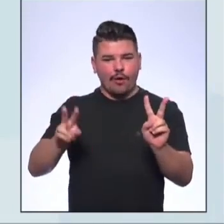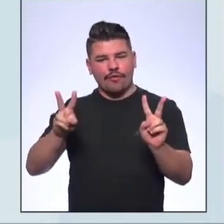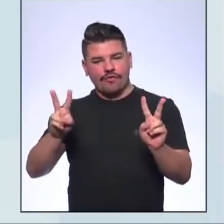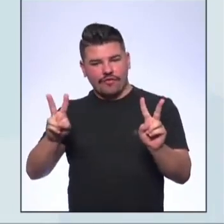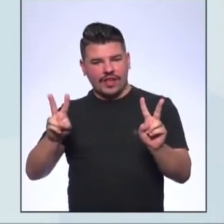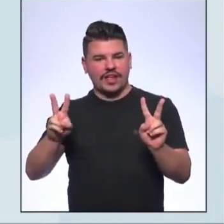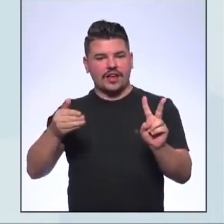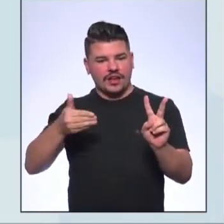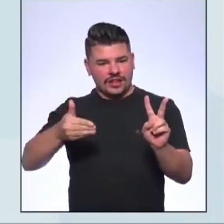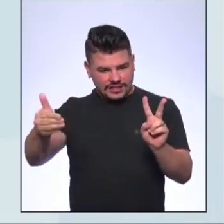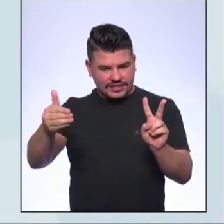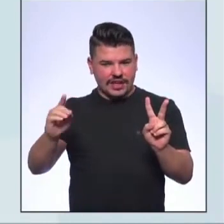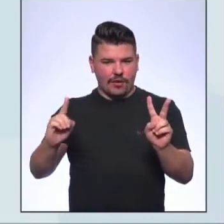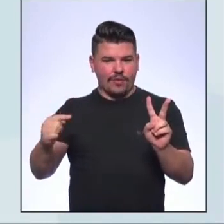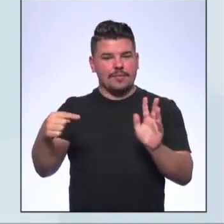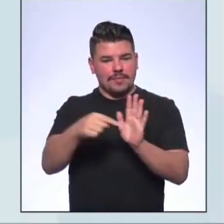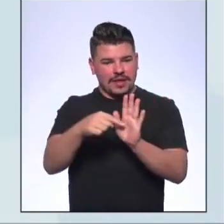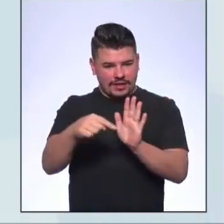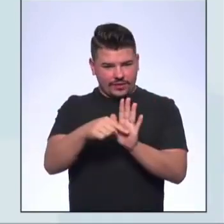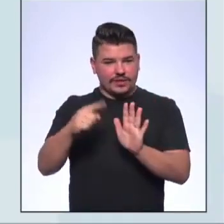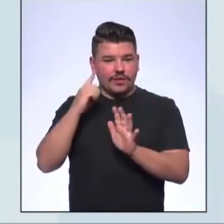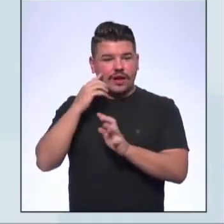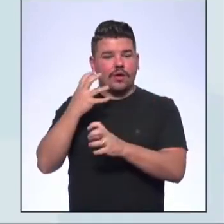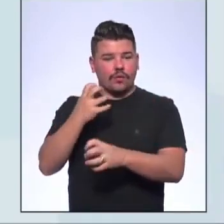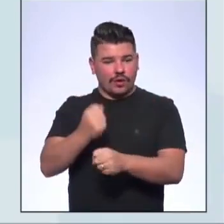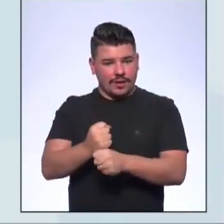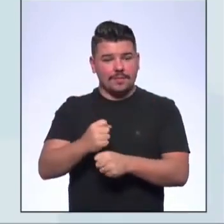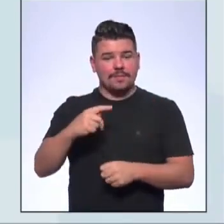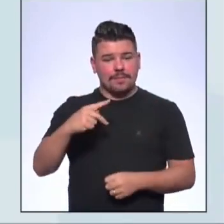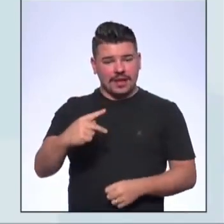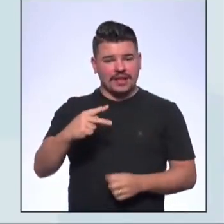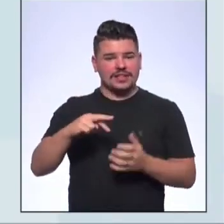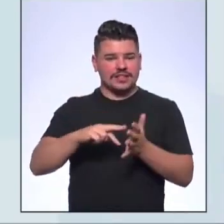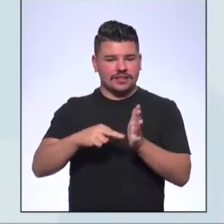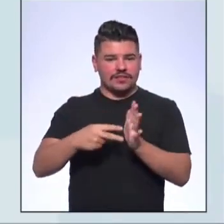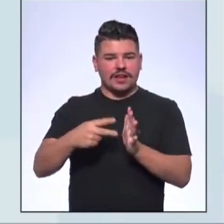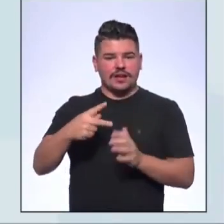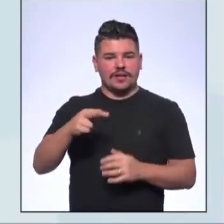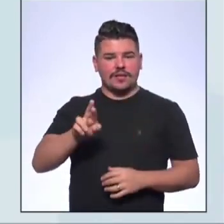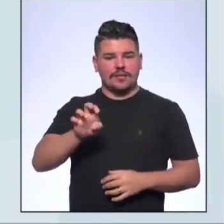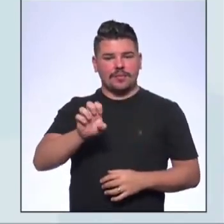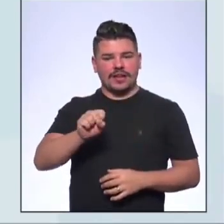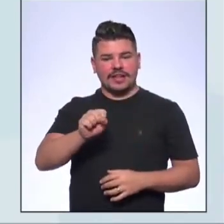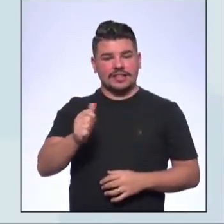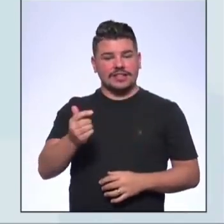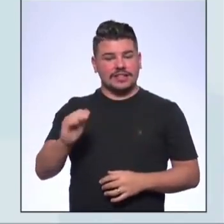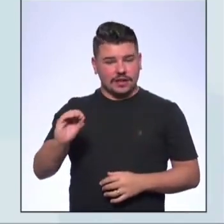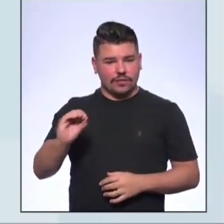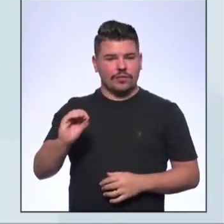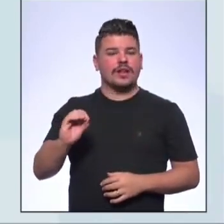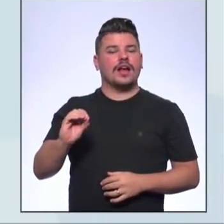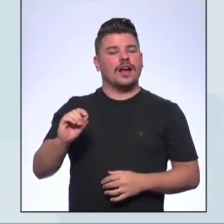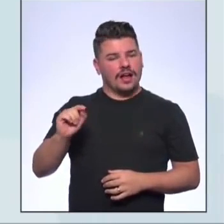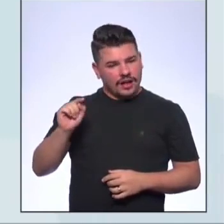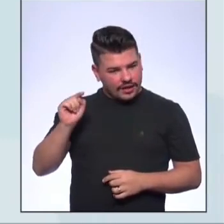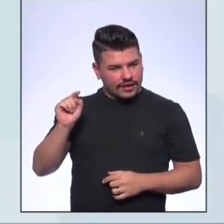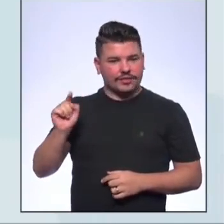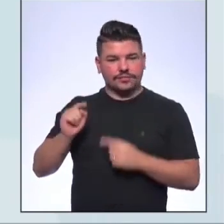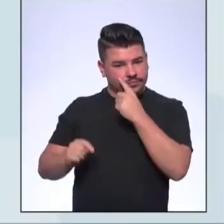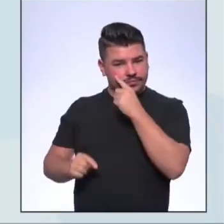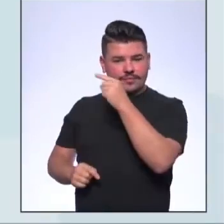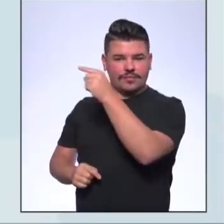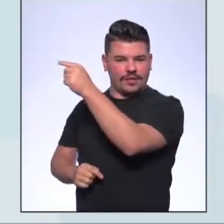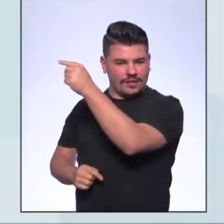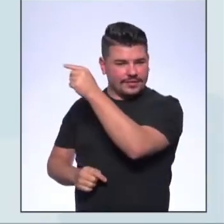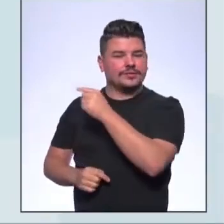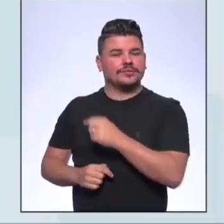variação de volume. Se eu calcular a variação de volume pela pressão, eu tenho um trabalho realizado pelo gás, né? A pressão